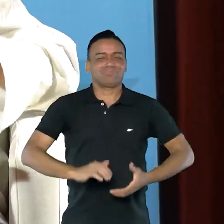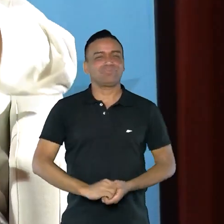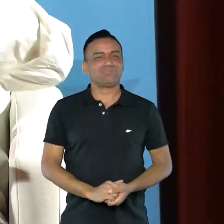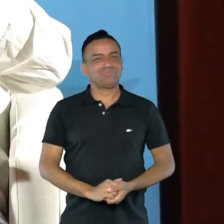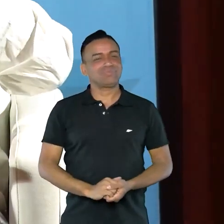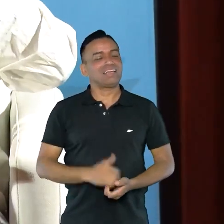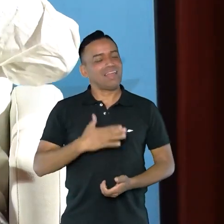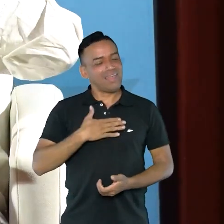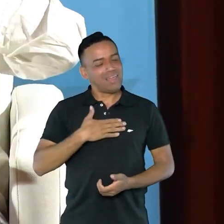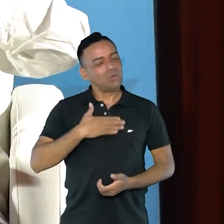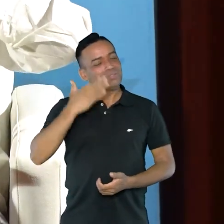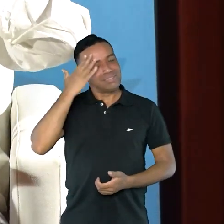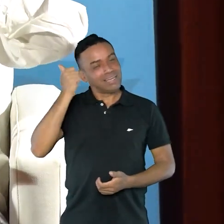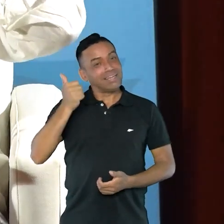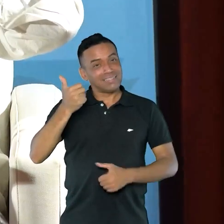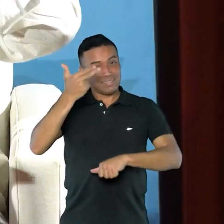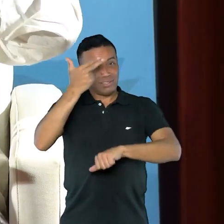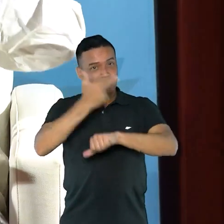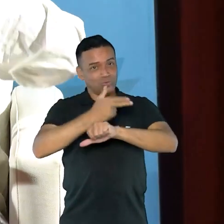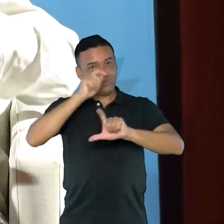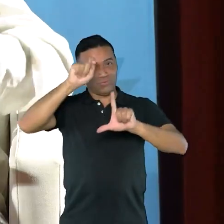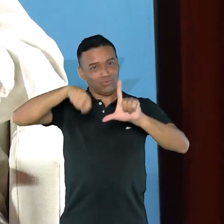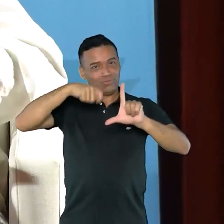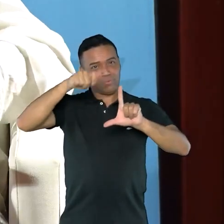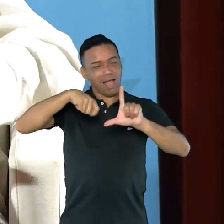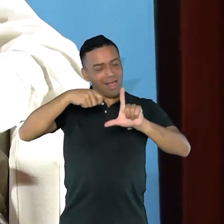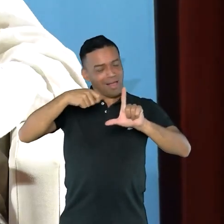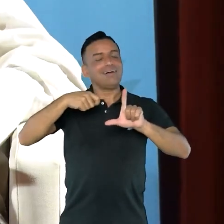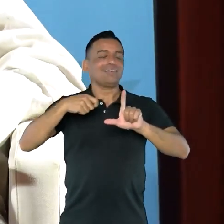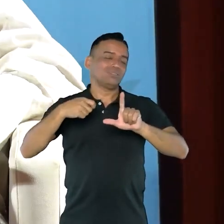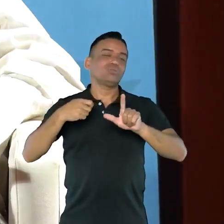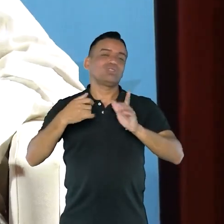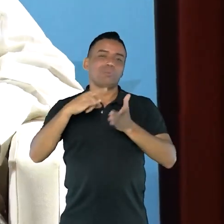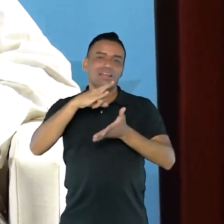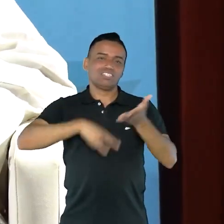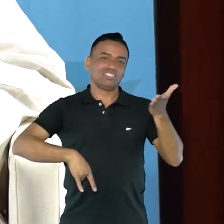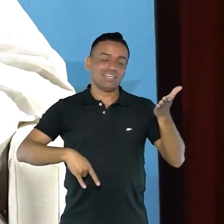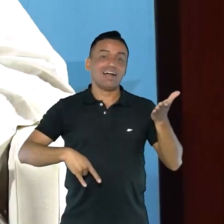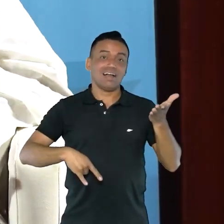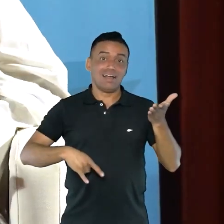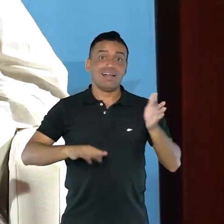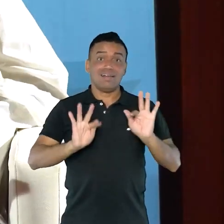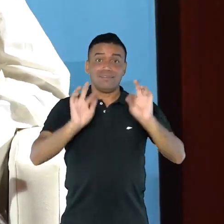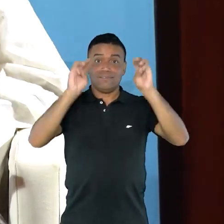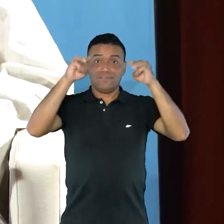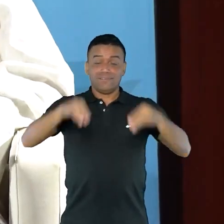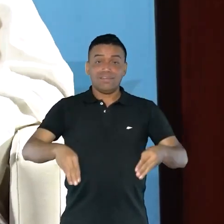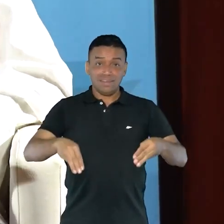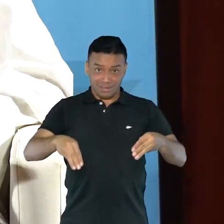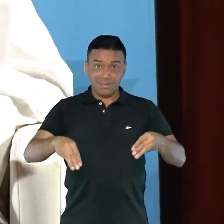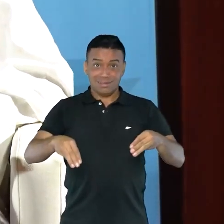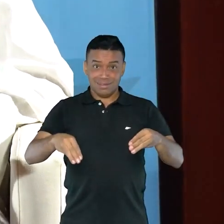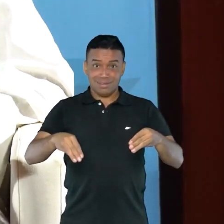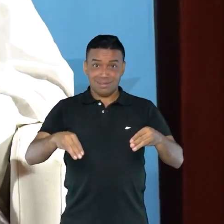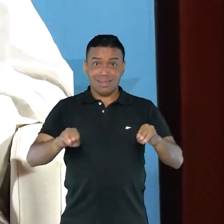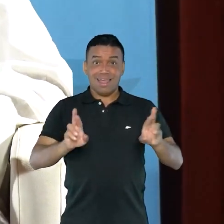Eu sei que está sendo gravado, então, para registrar aqui, né? Pelo fim da escala 6x1.